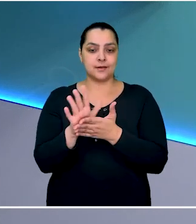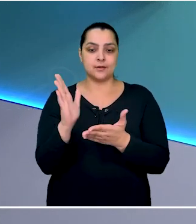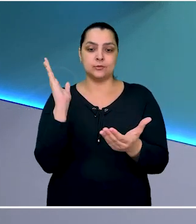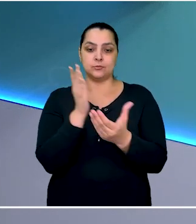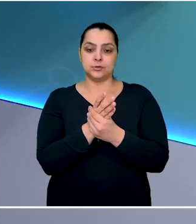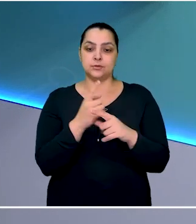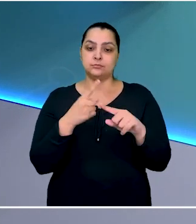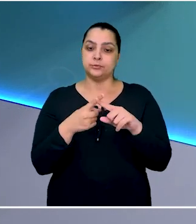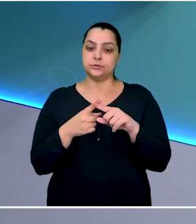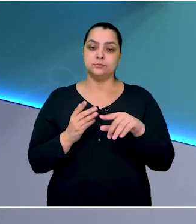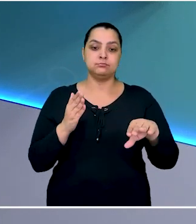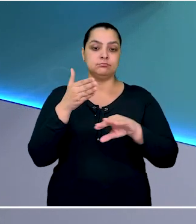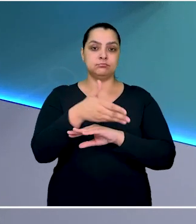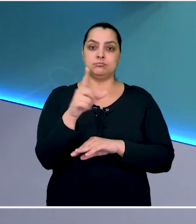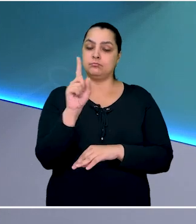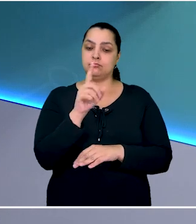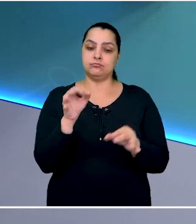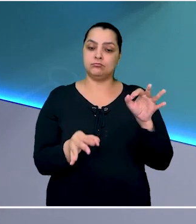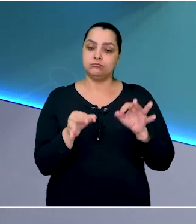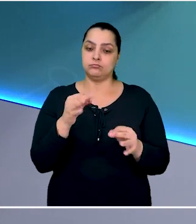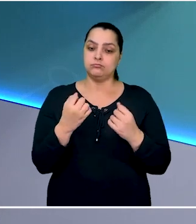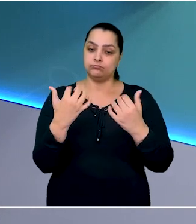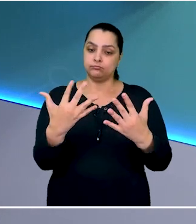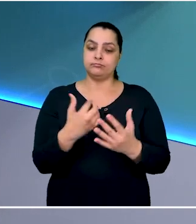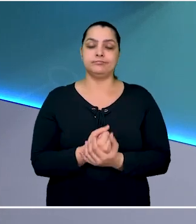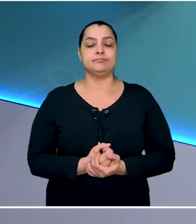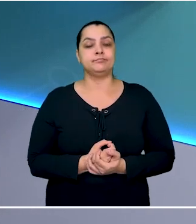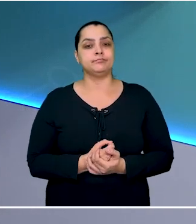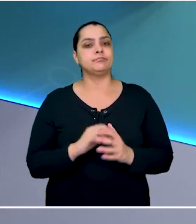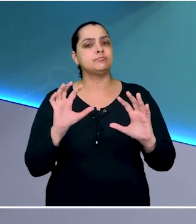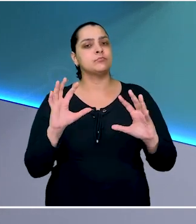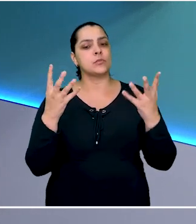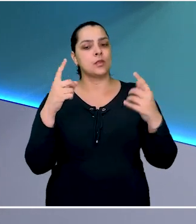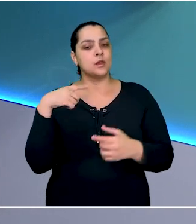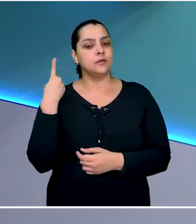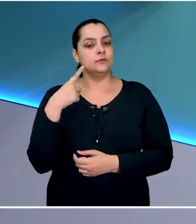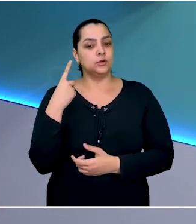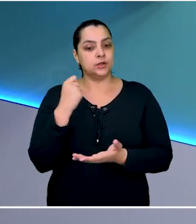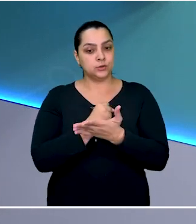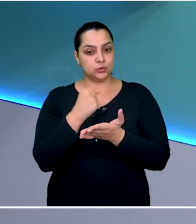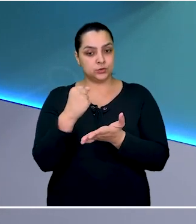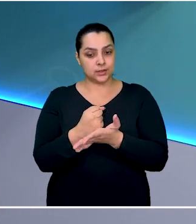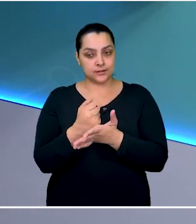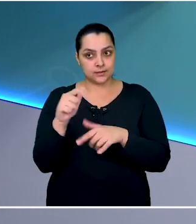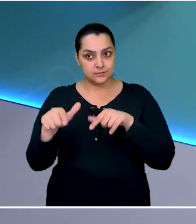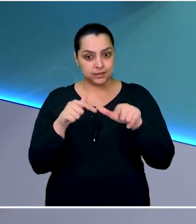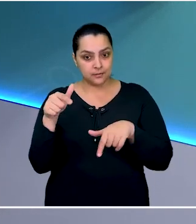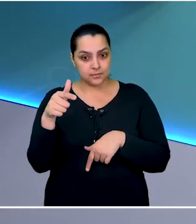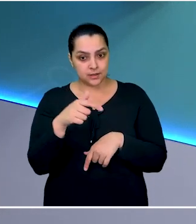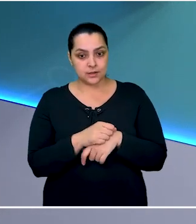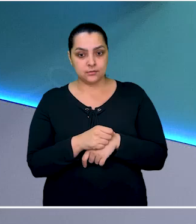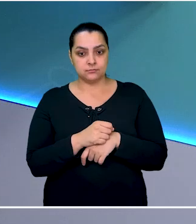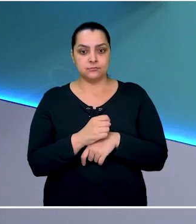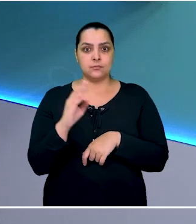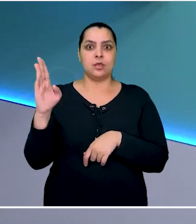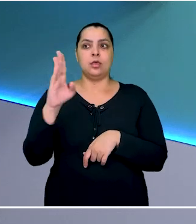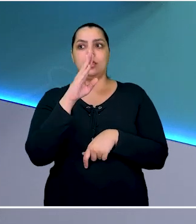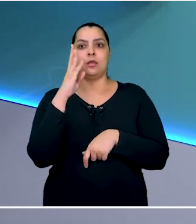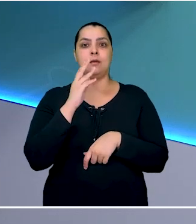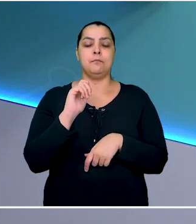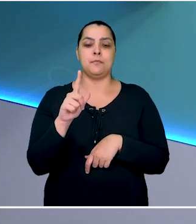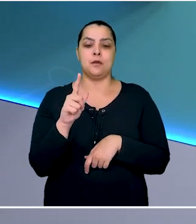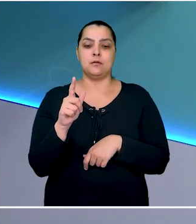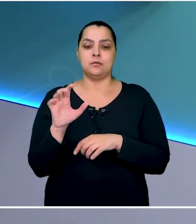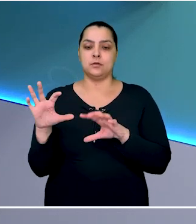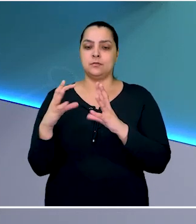processuais pelo não comparecimento em audiência. Na ocasião, a advogada contratada para atuar no caso passou mal e